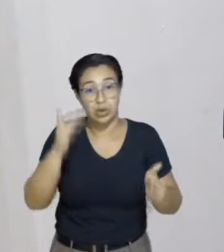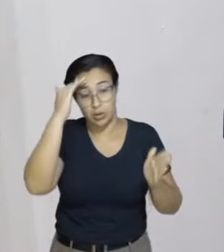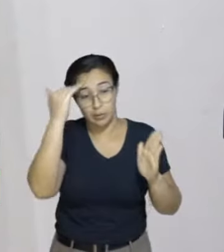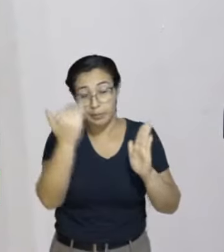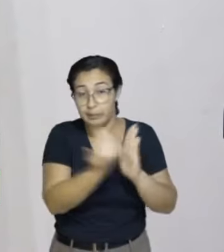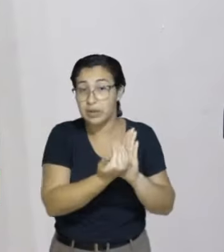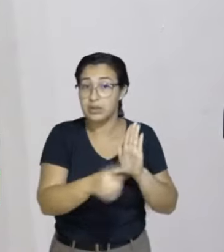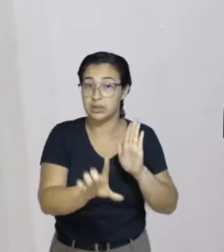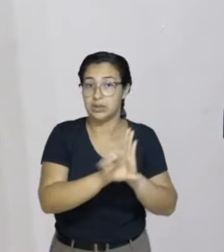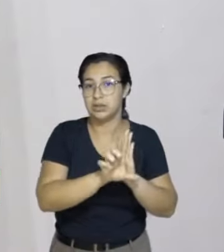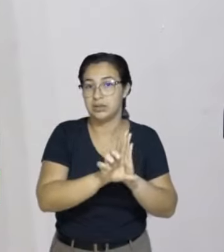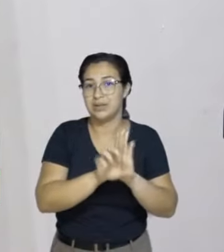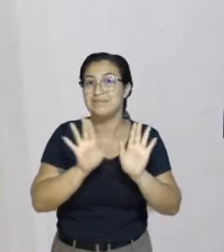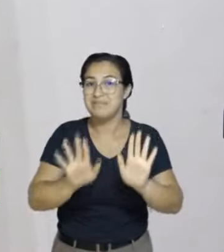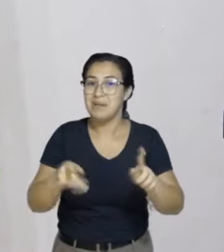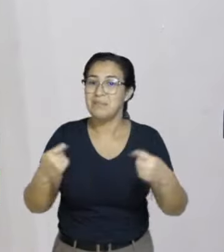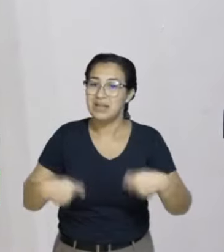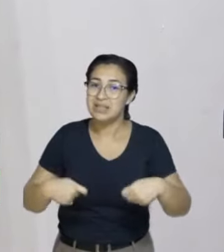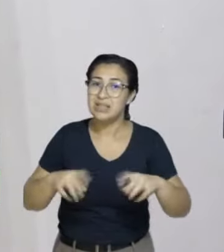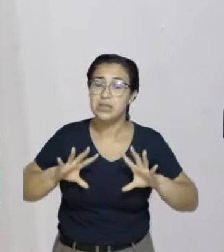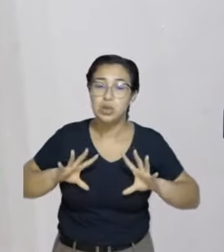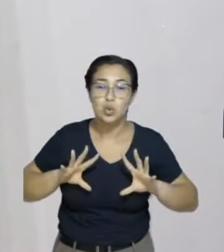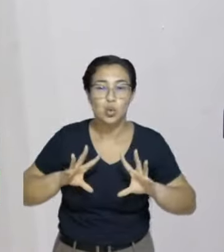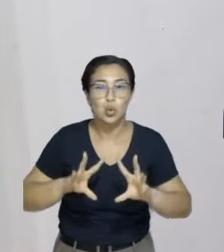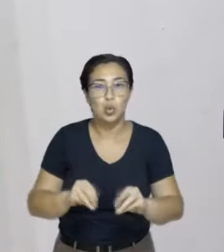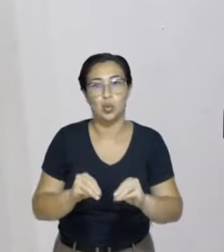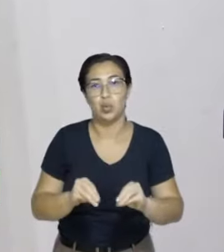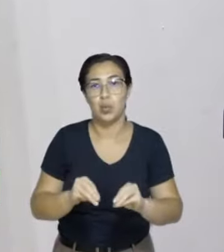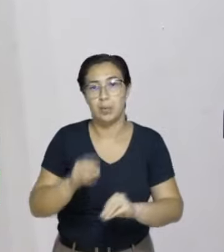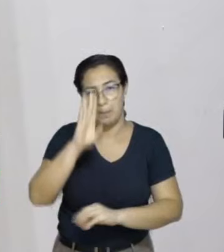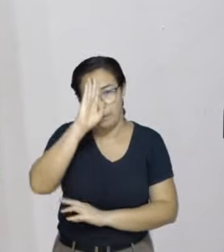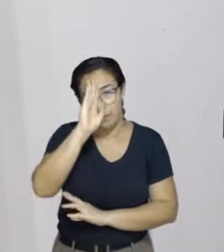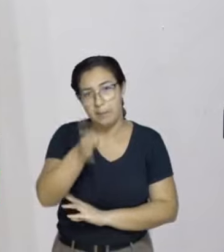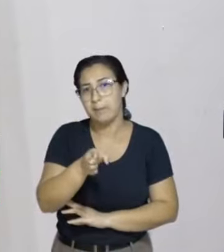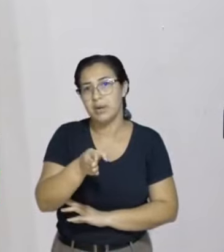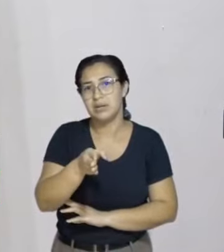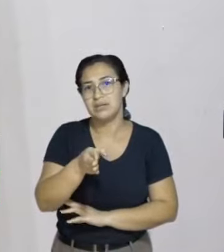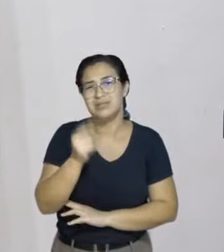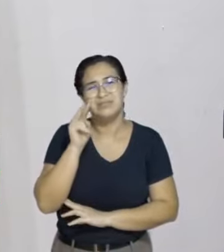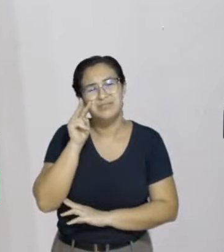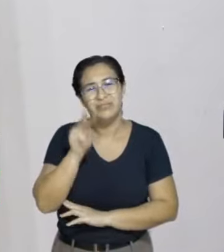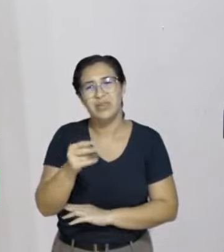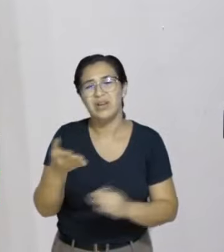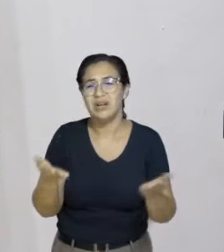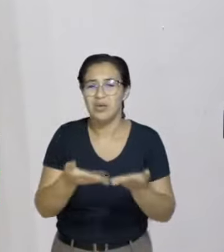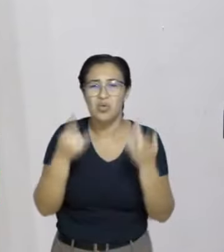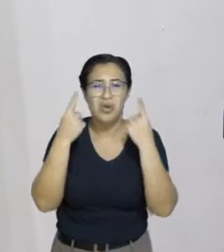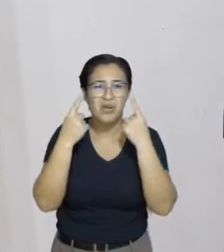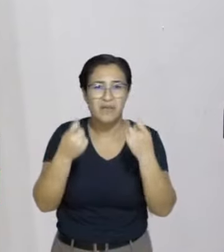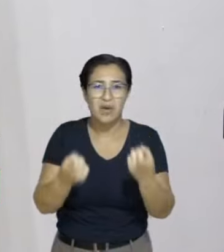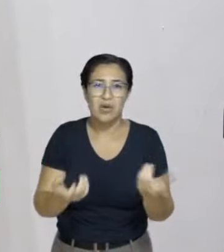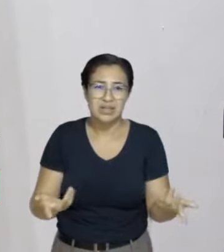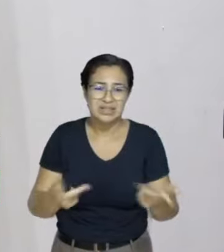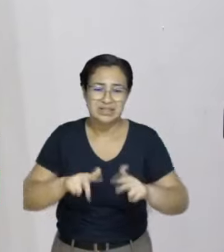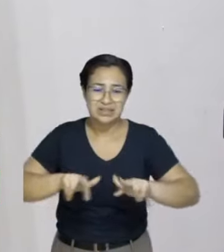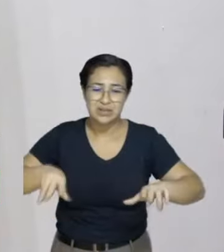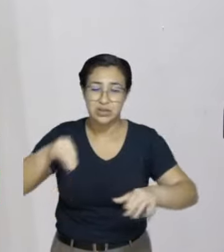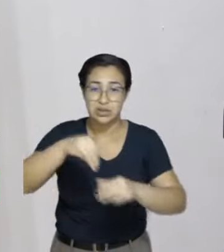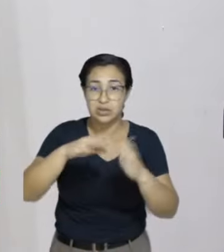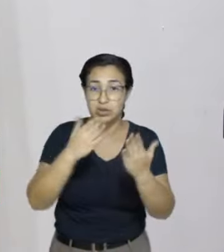que todos façam isso, principalmente diante desta situação que ora vivemos.